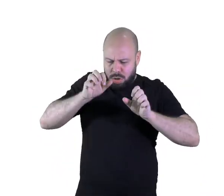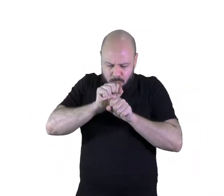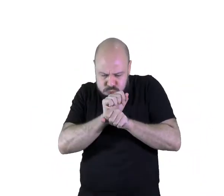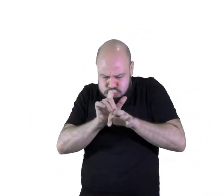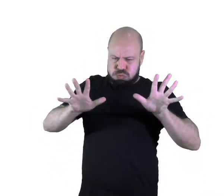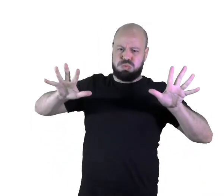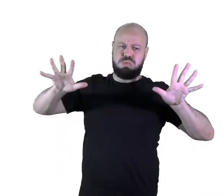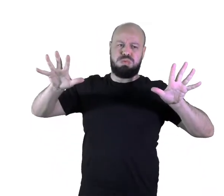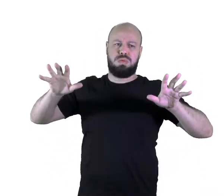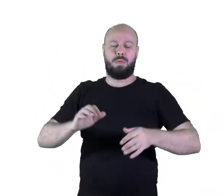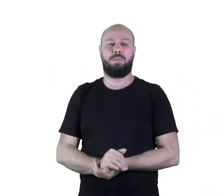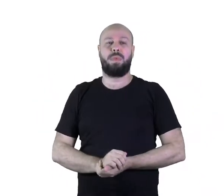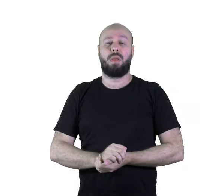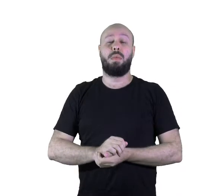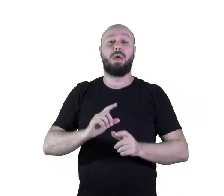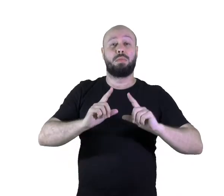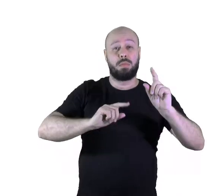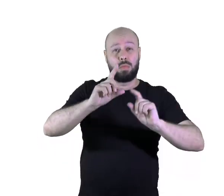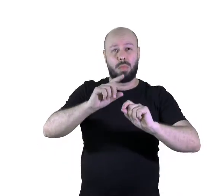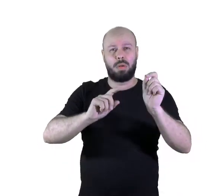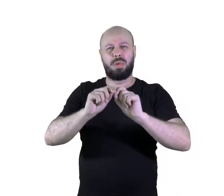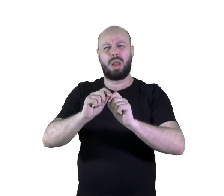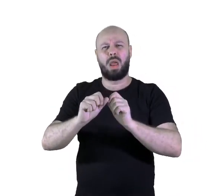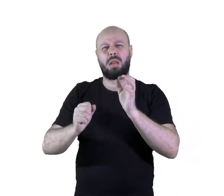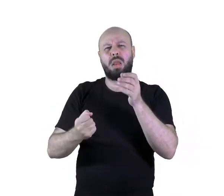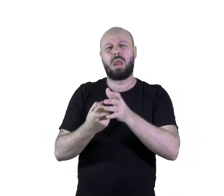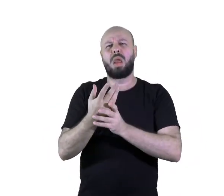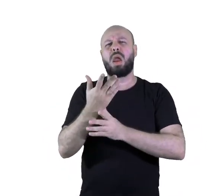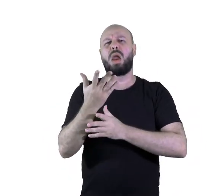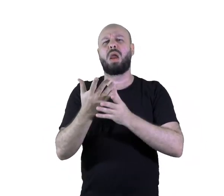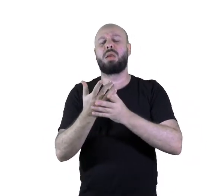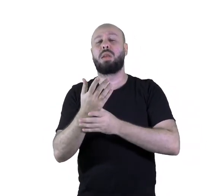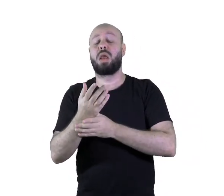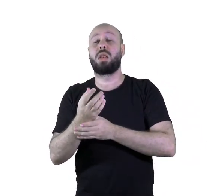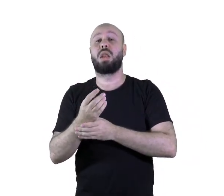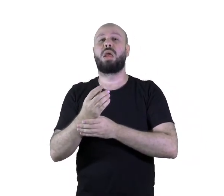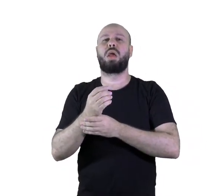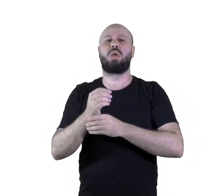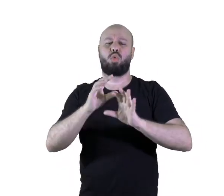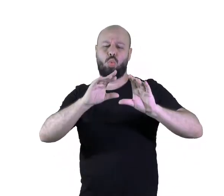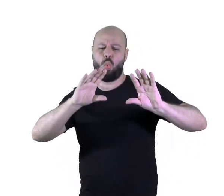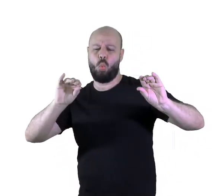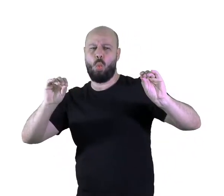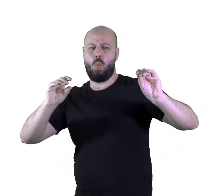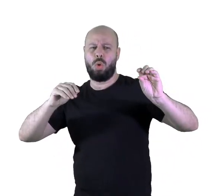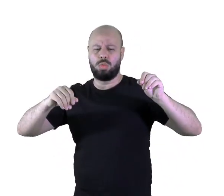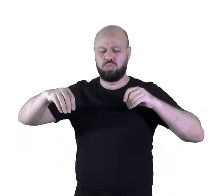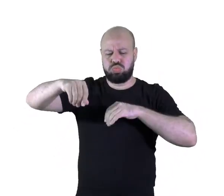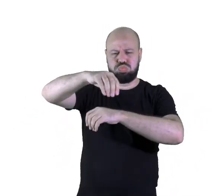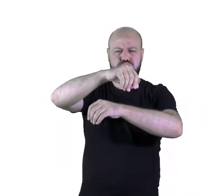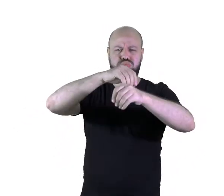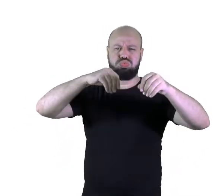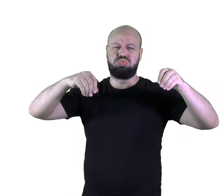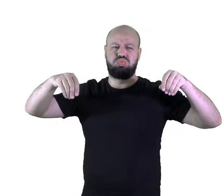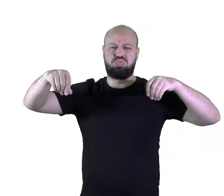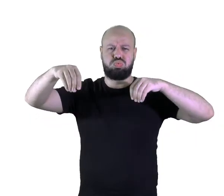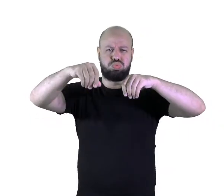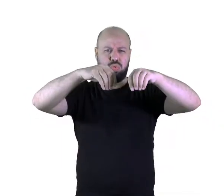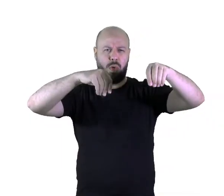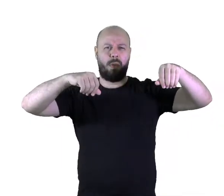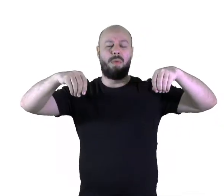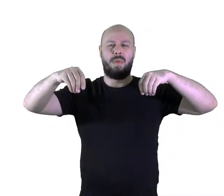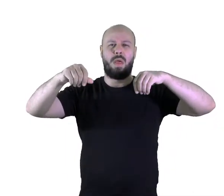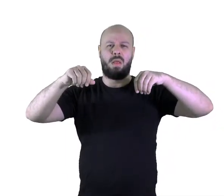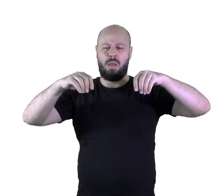E as estrelas são geradas a partir de nuvens de poeira. Essas nuvens de poeira, essas poeiras